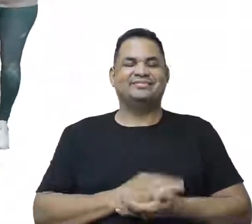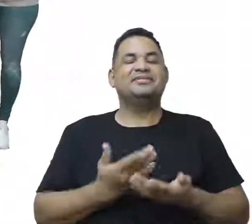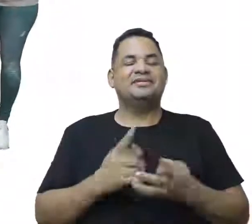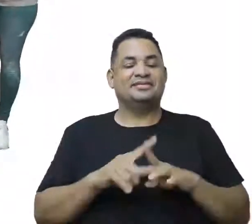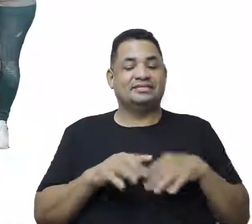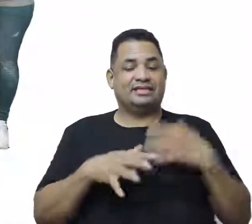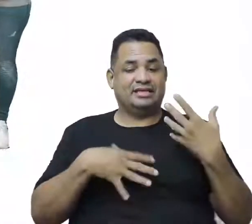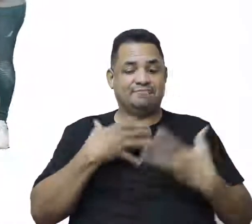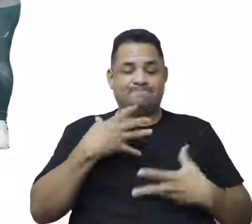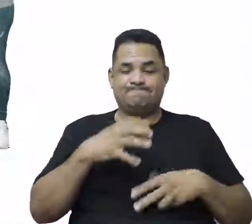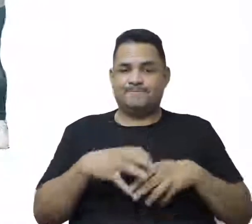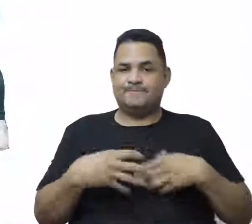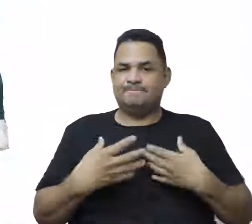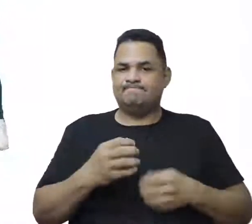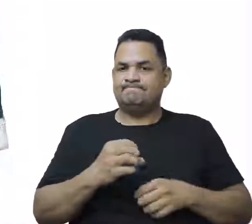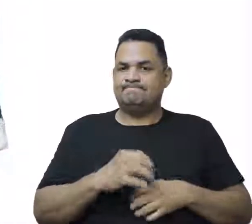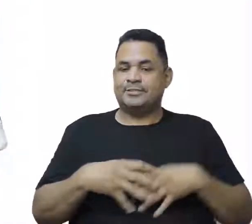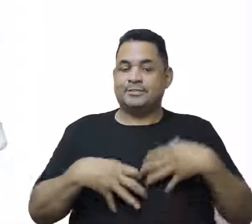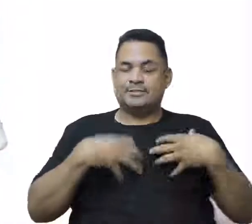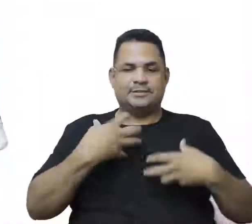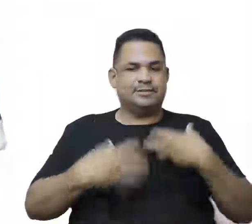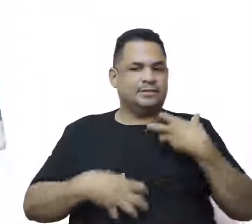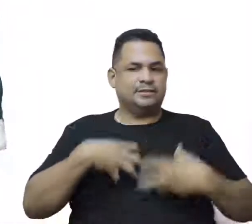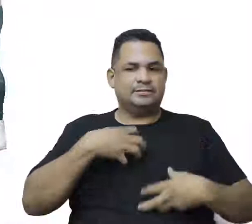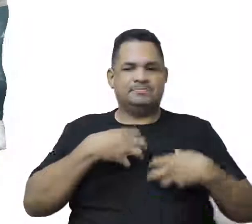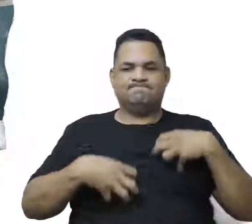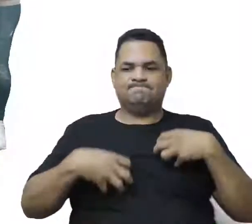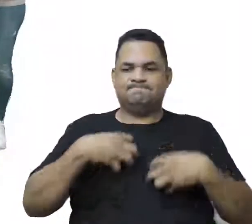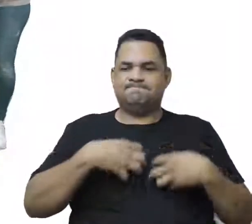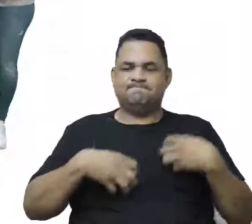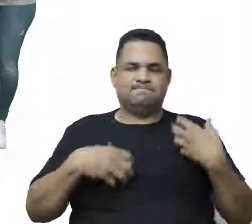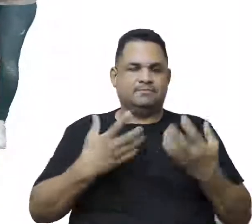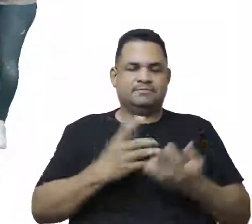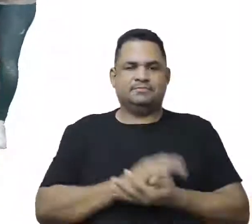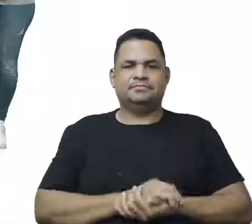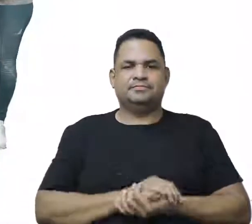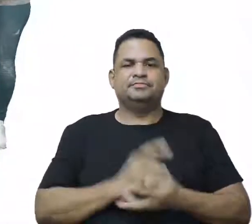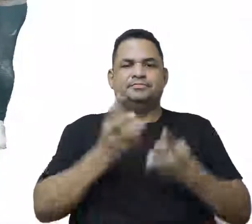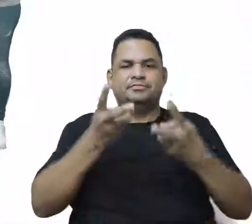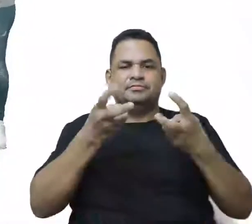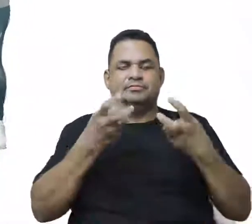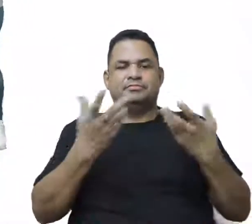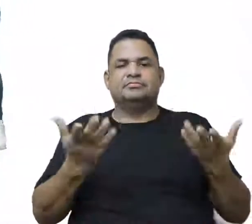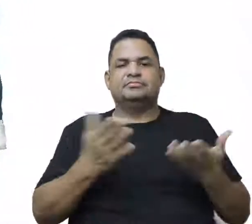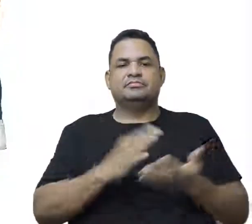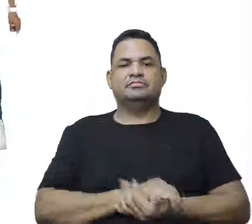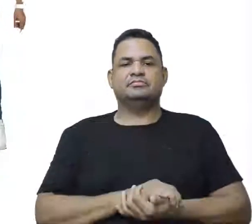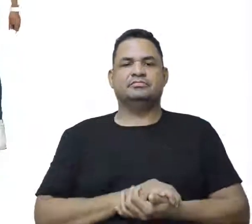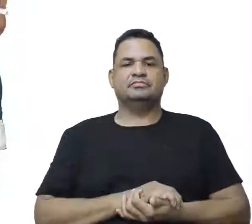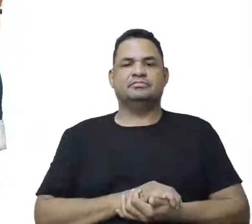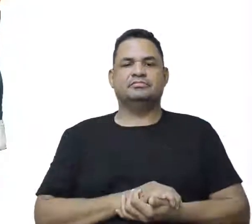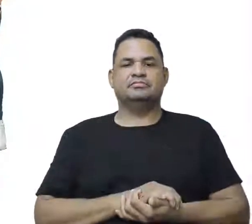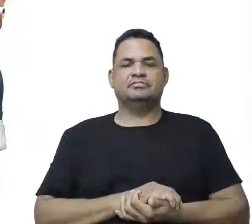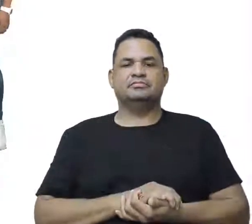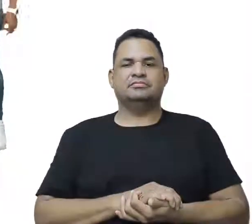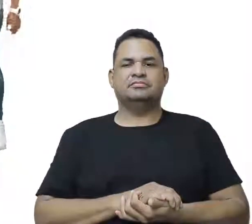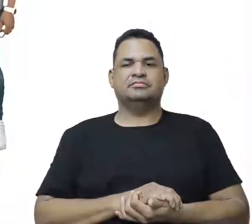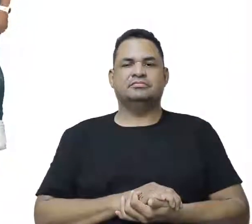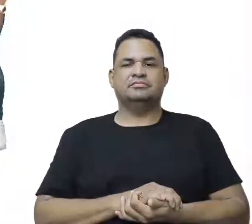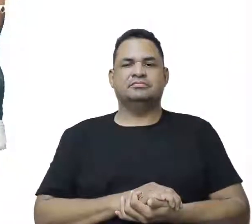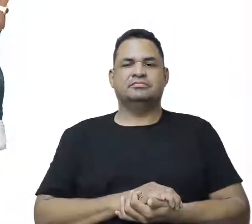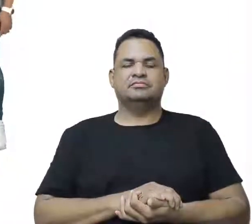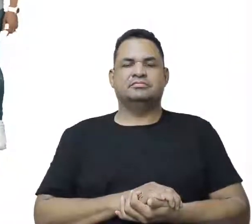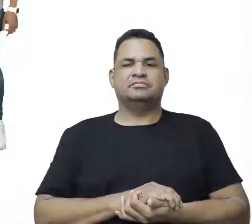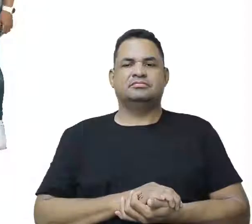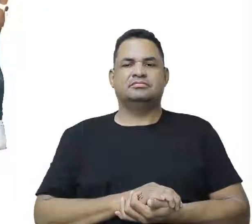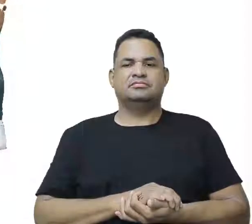de ansiedade também, isso. Né? Então, a gente consegue perceber isso só na hora de roer a unha. E o legal desse assunto,